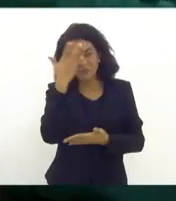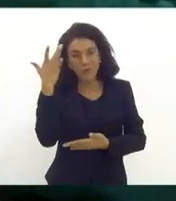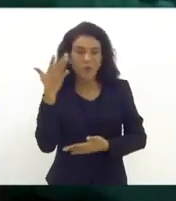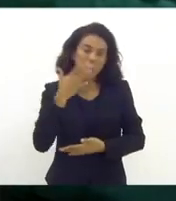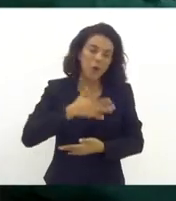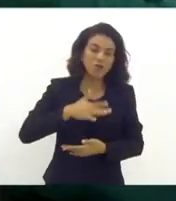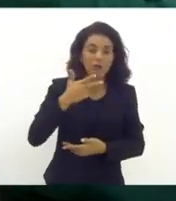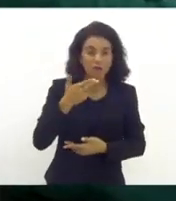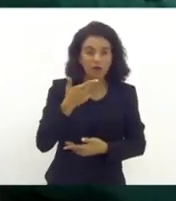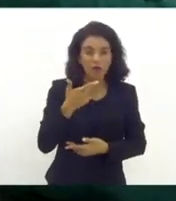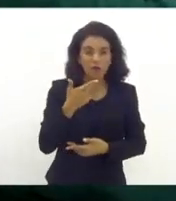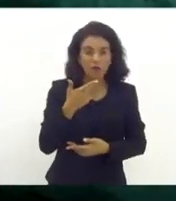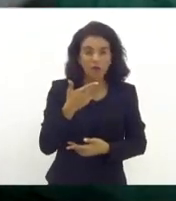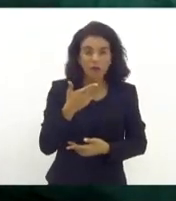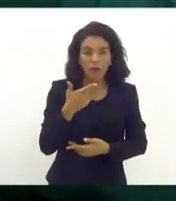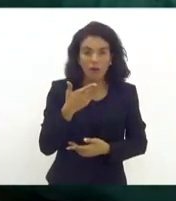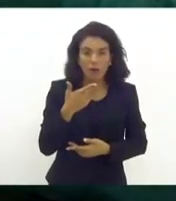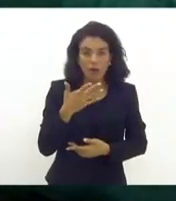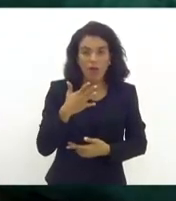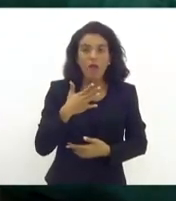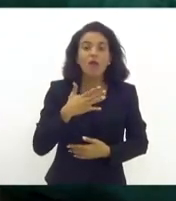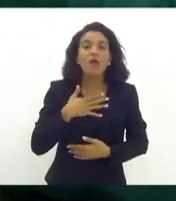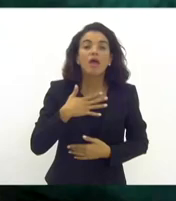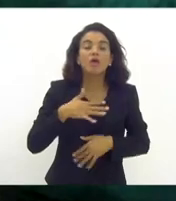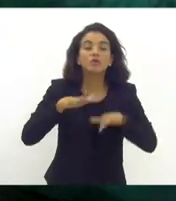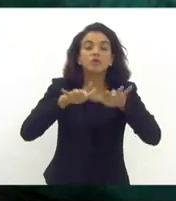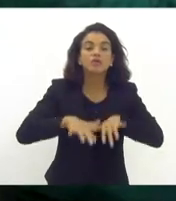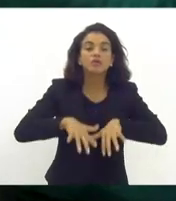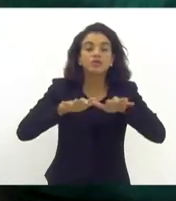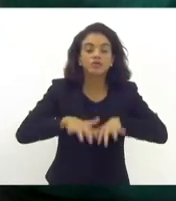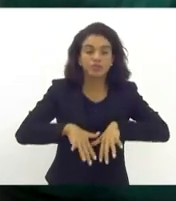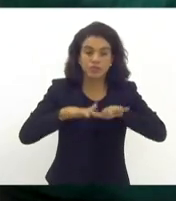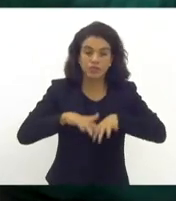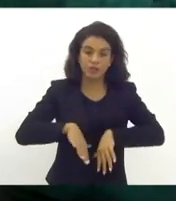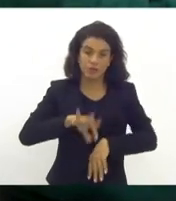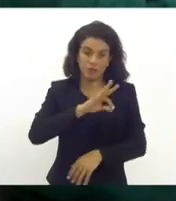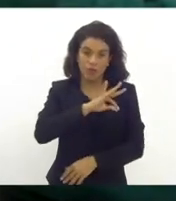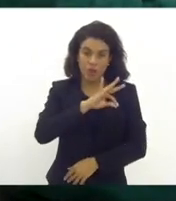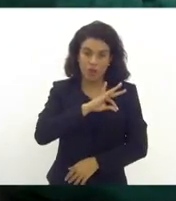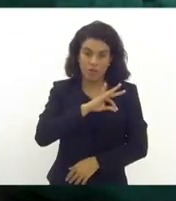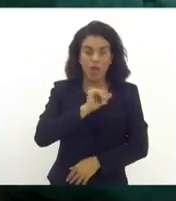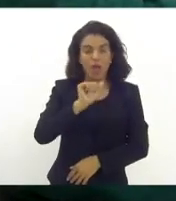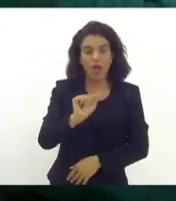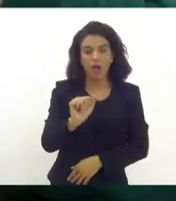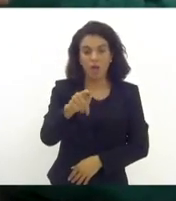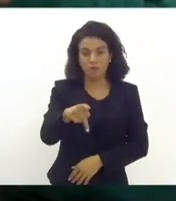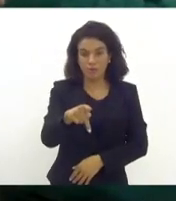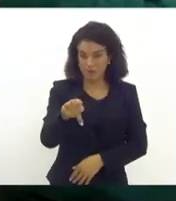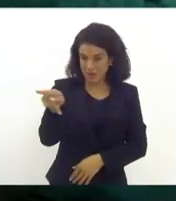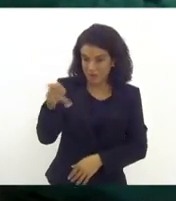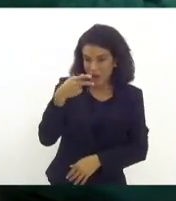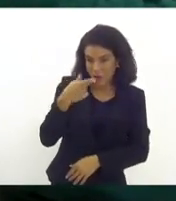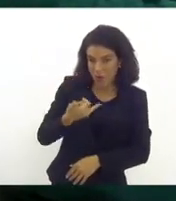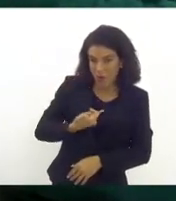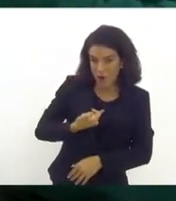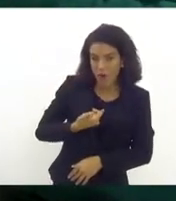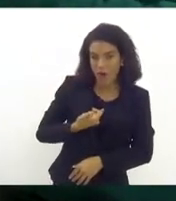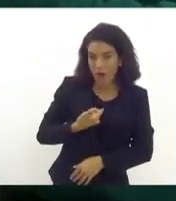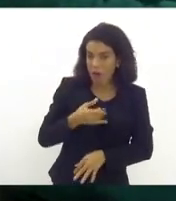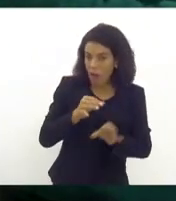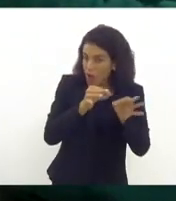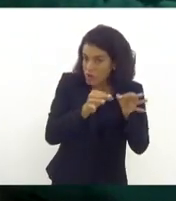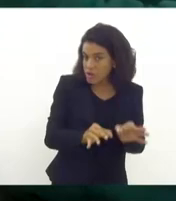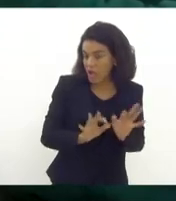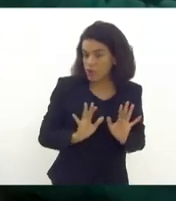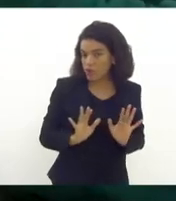dizer é dentro da minha linha eu só escrevendo polícia aposentar e o que o senhor falou é o que